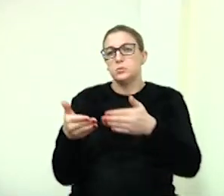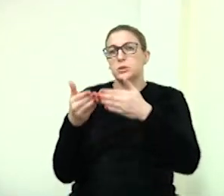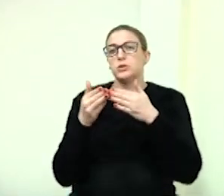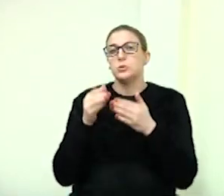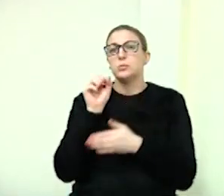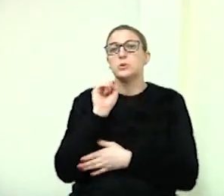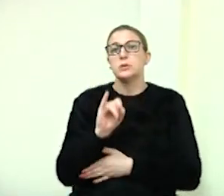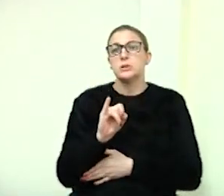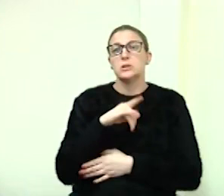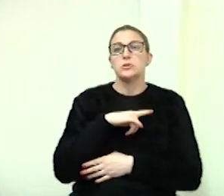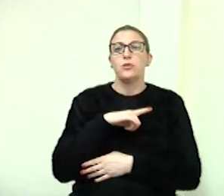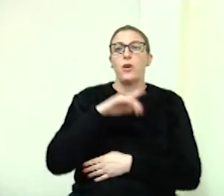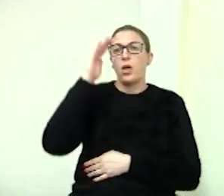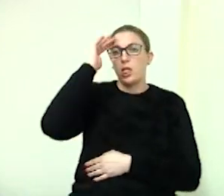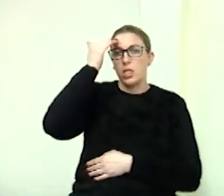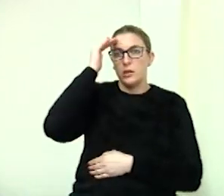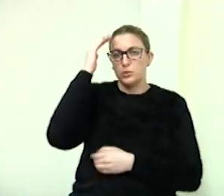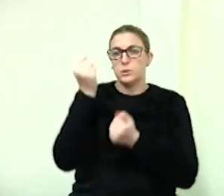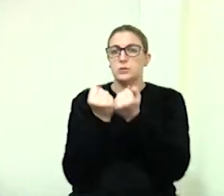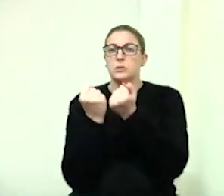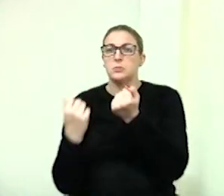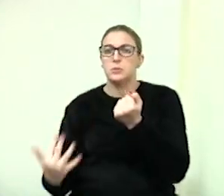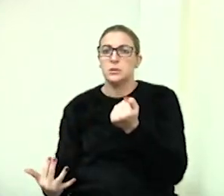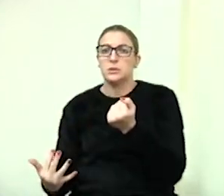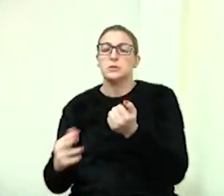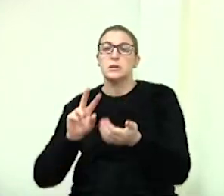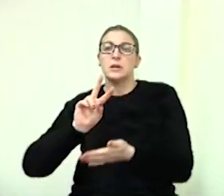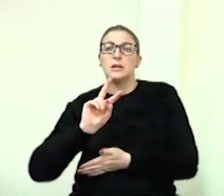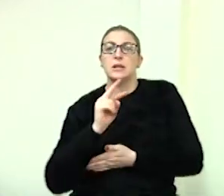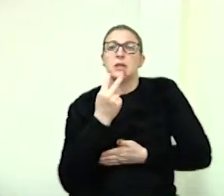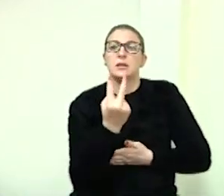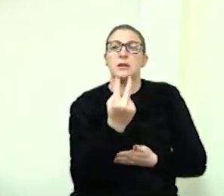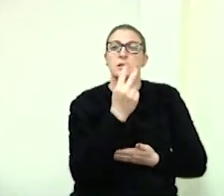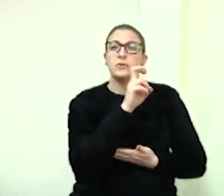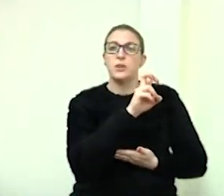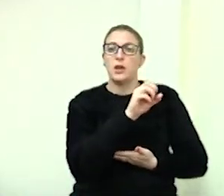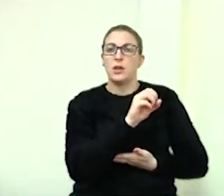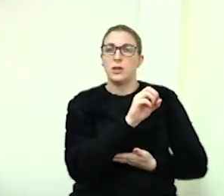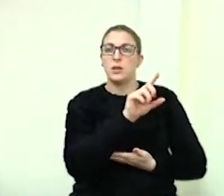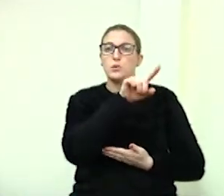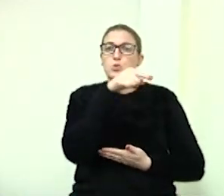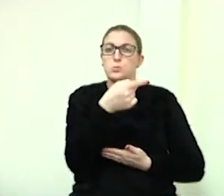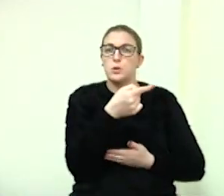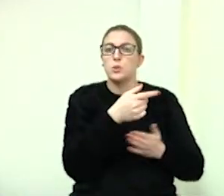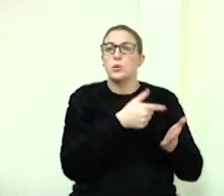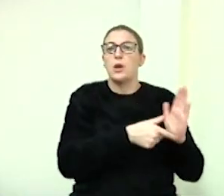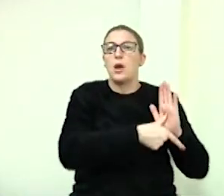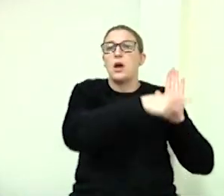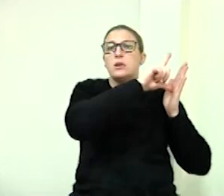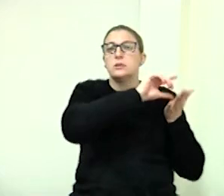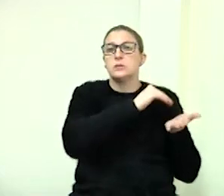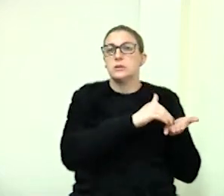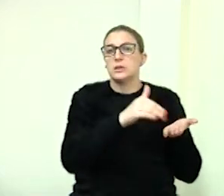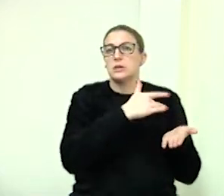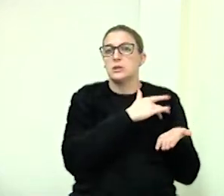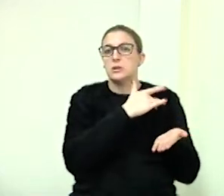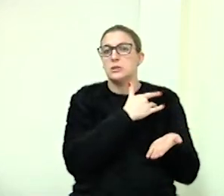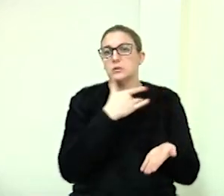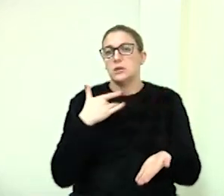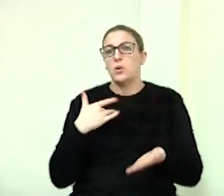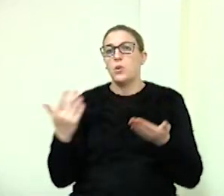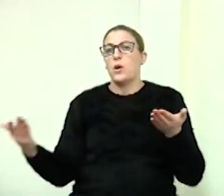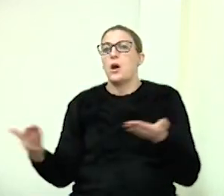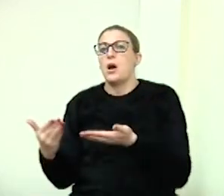requerimento é esse, se transferir aqueles 500 mil que já estavam destinados lá para a saúde, para Assistência Social. Então, esse é o objetivo do nosso